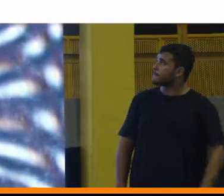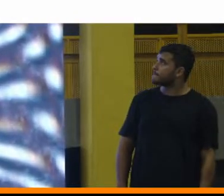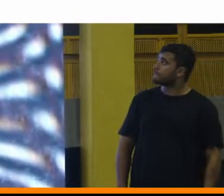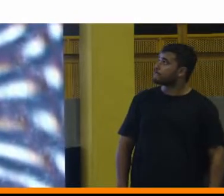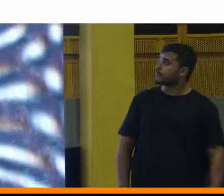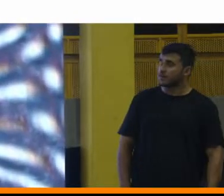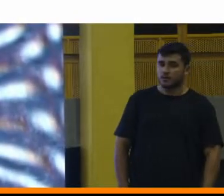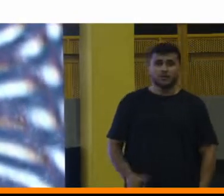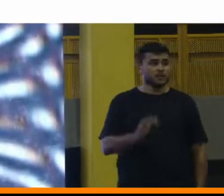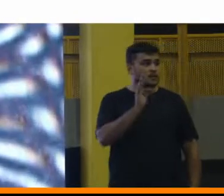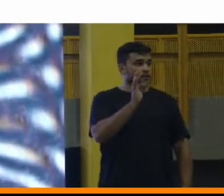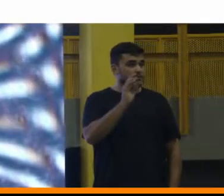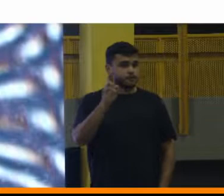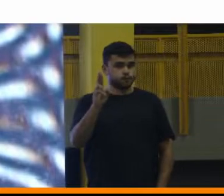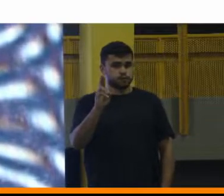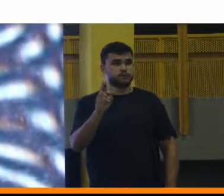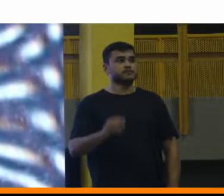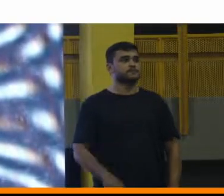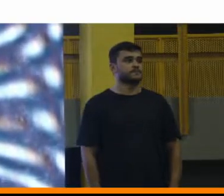Força resultante.